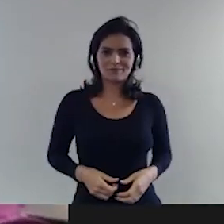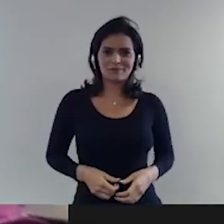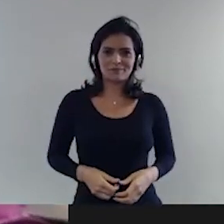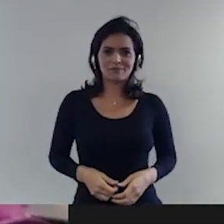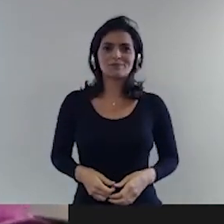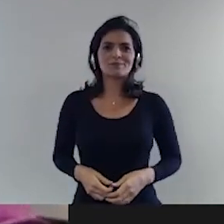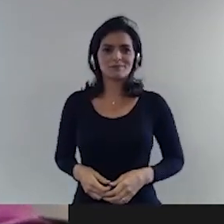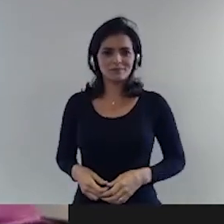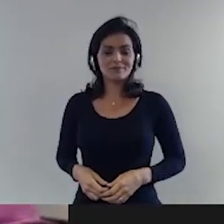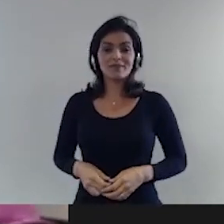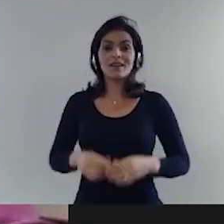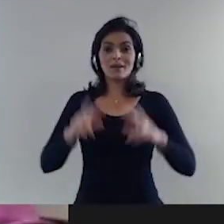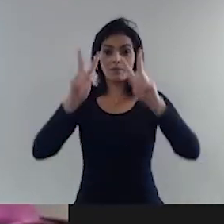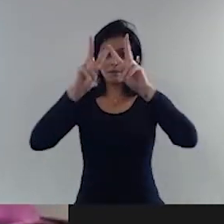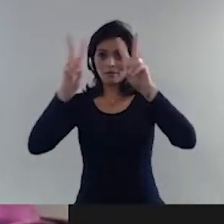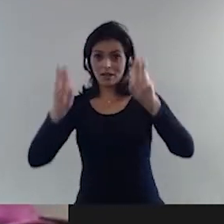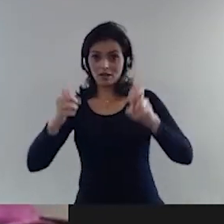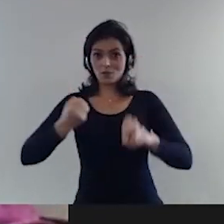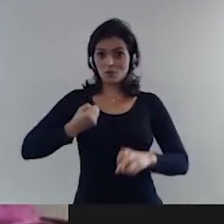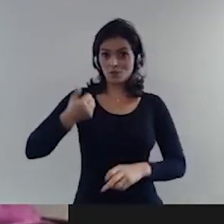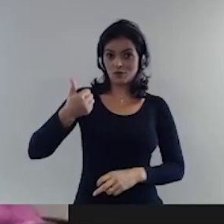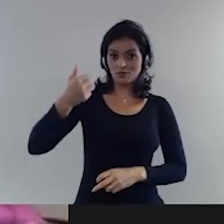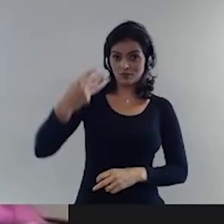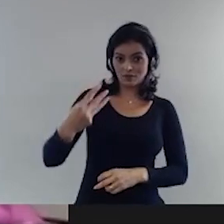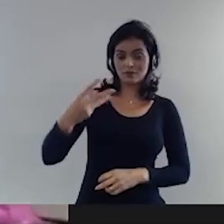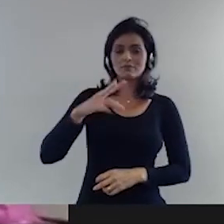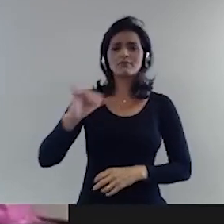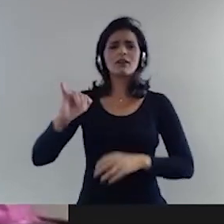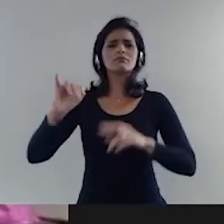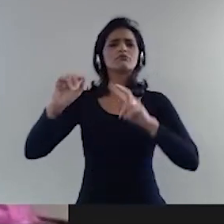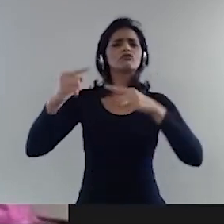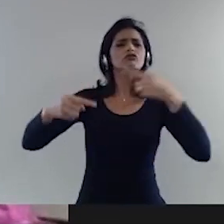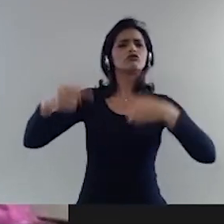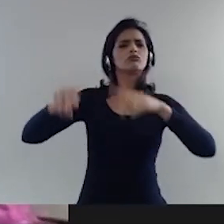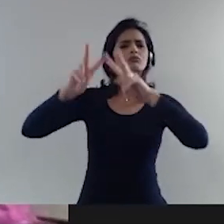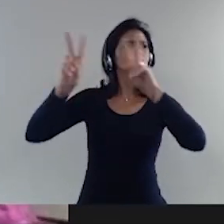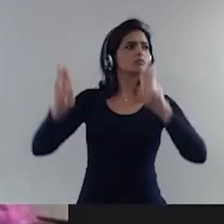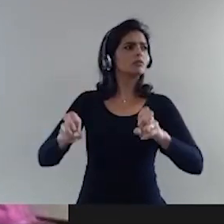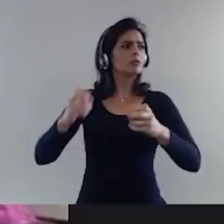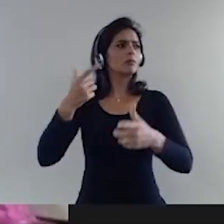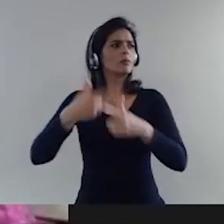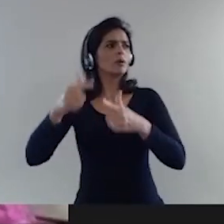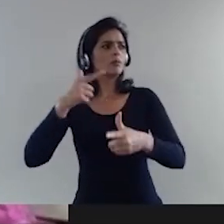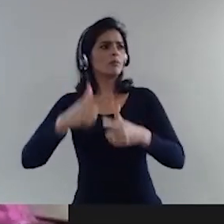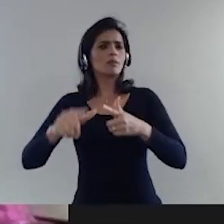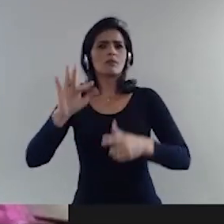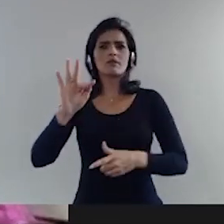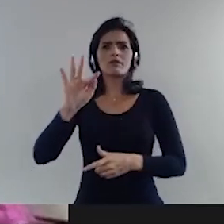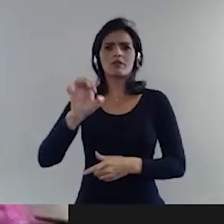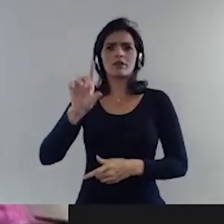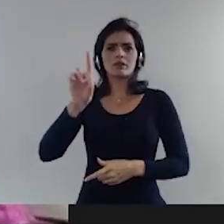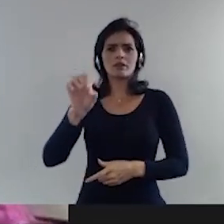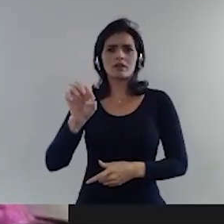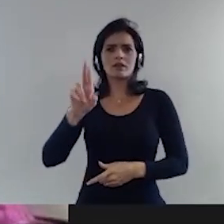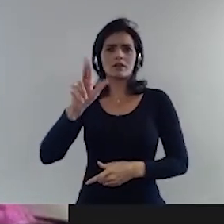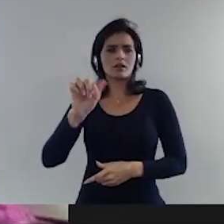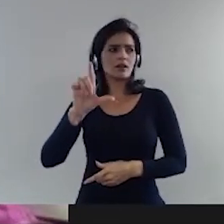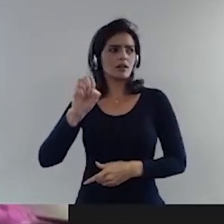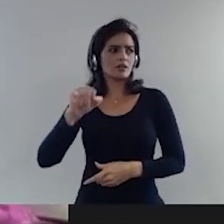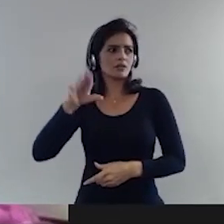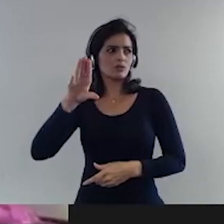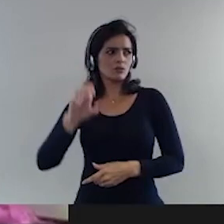evento. Este painel 13 debaterá a crise do federalismo em estado de